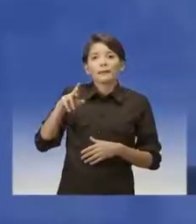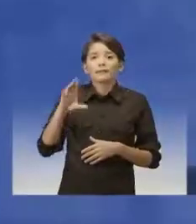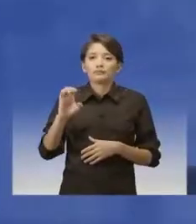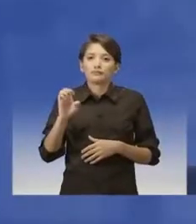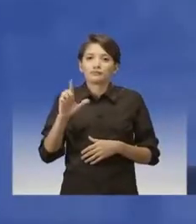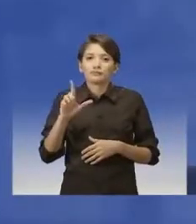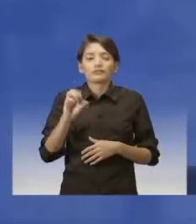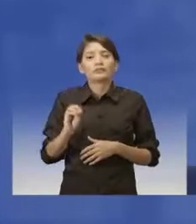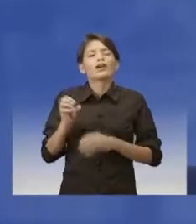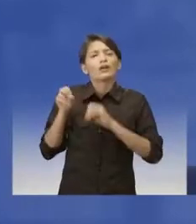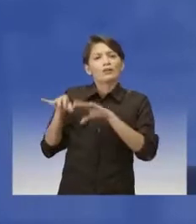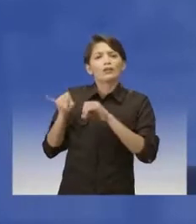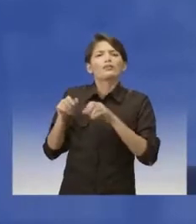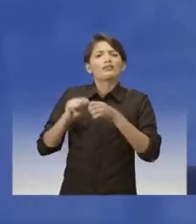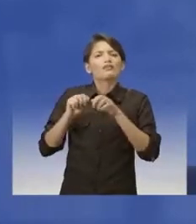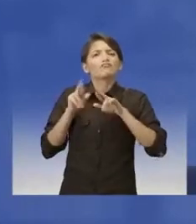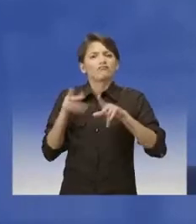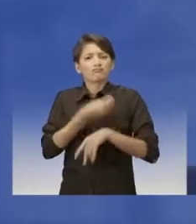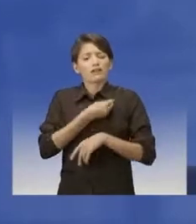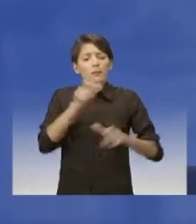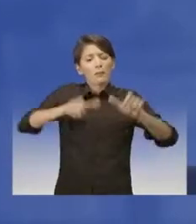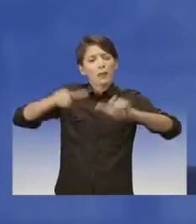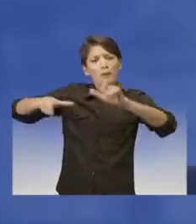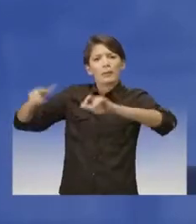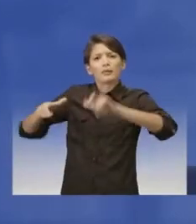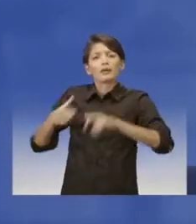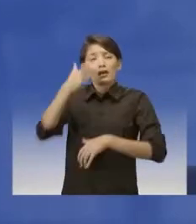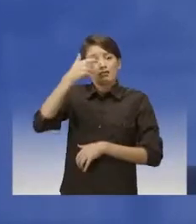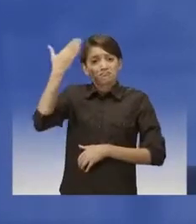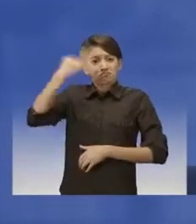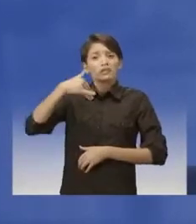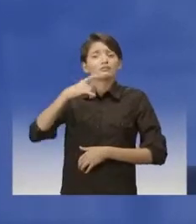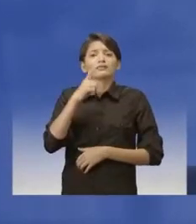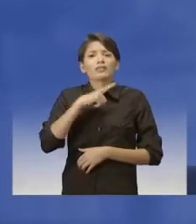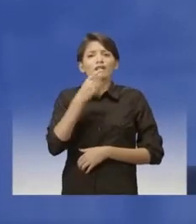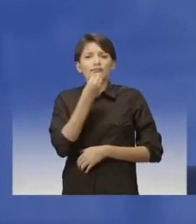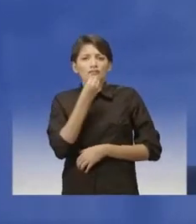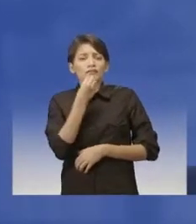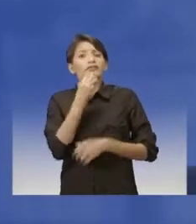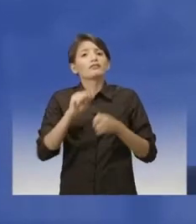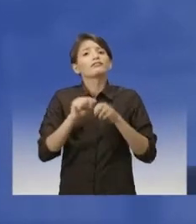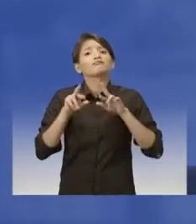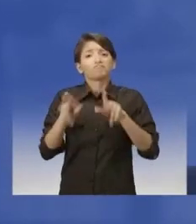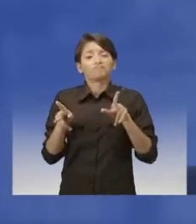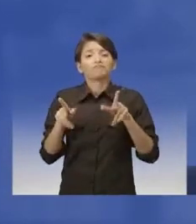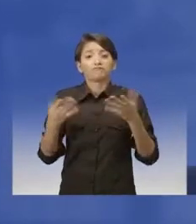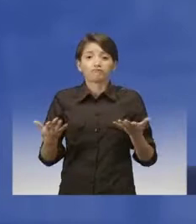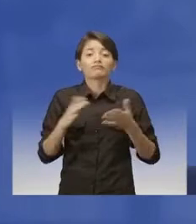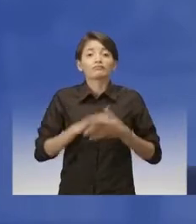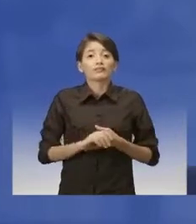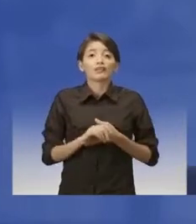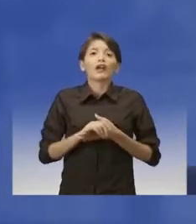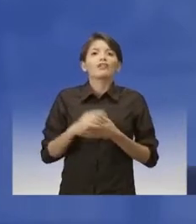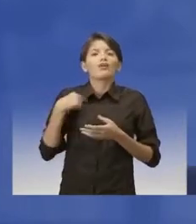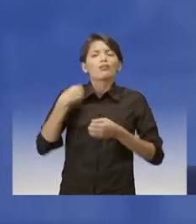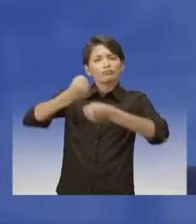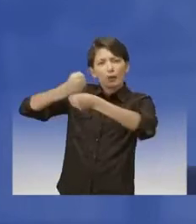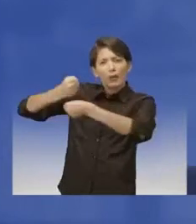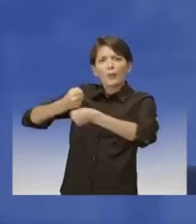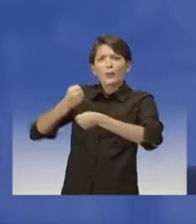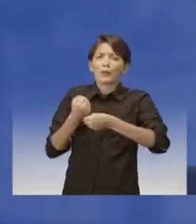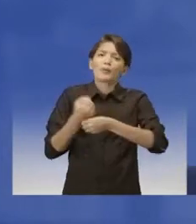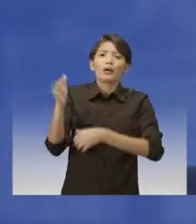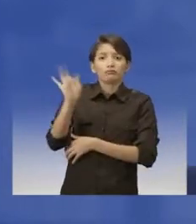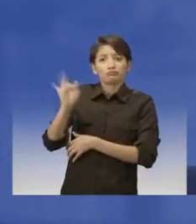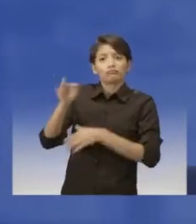A educação muda a vida das pessoas. Eu sou prova que oportunidades fazem a diferença. Vamos construir a